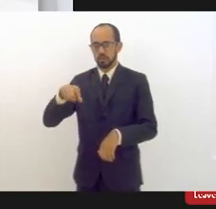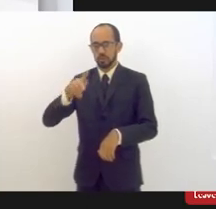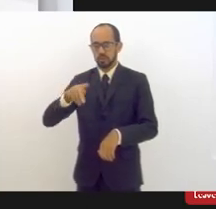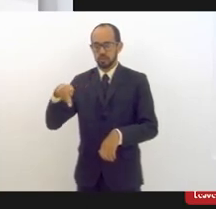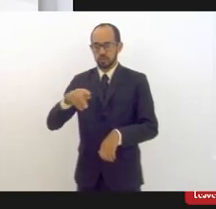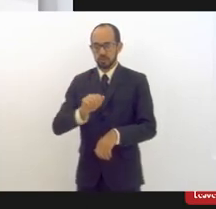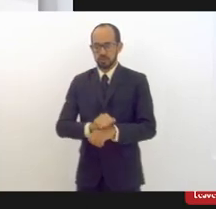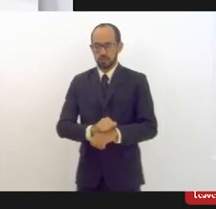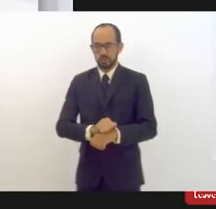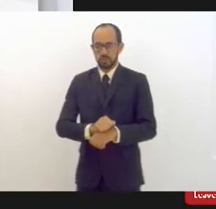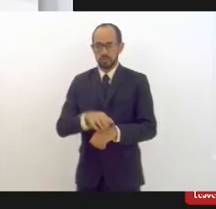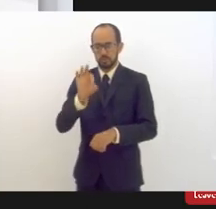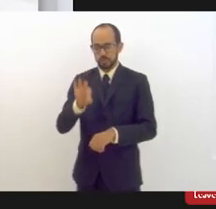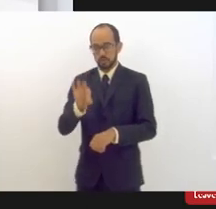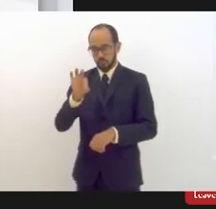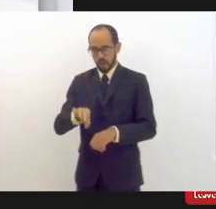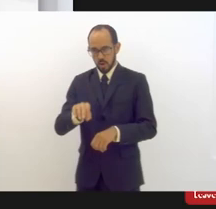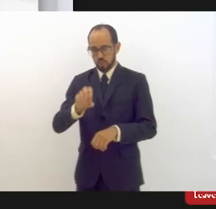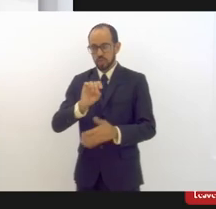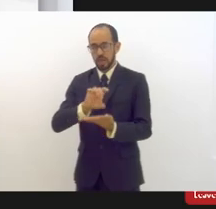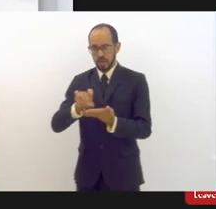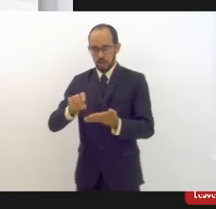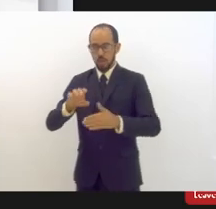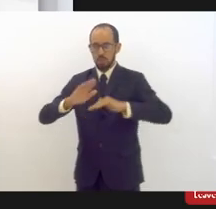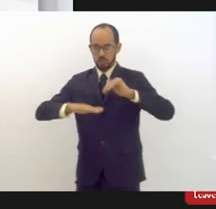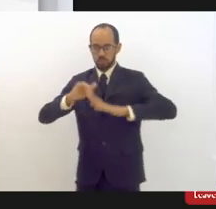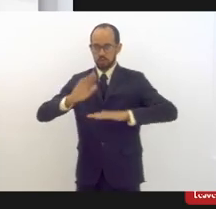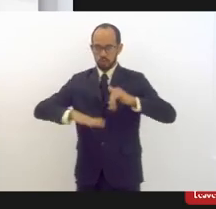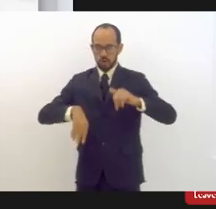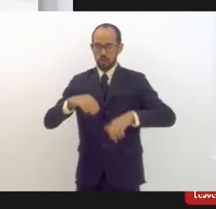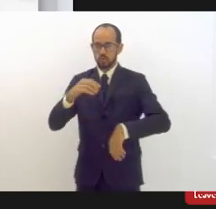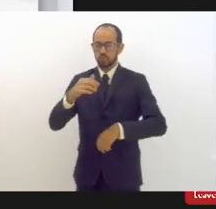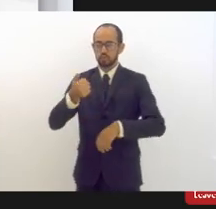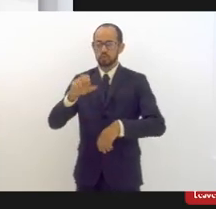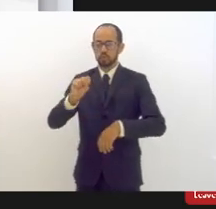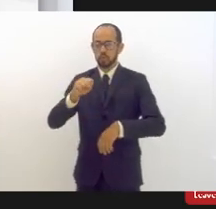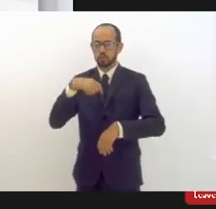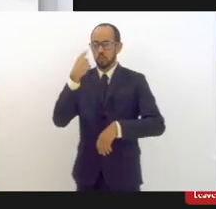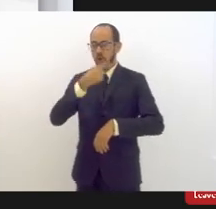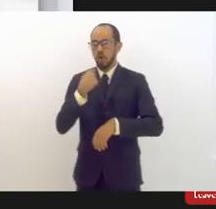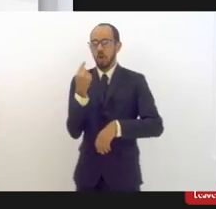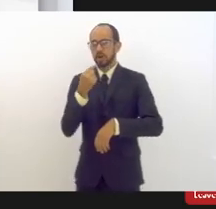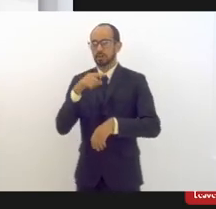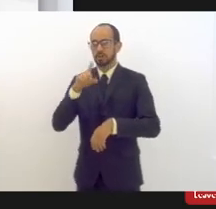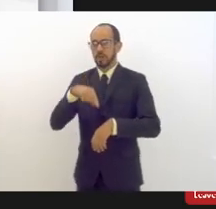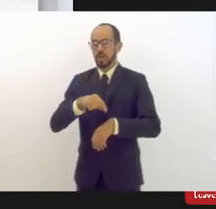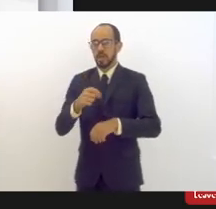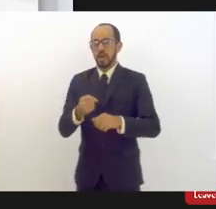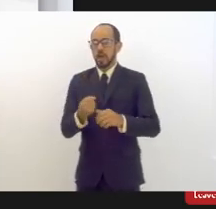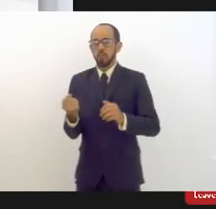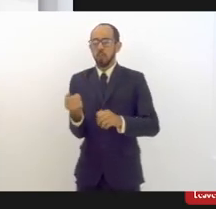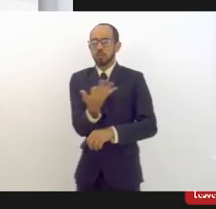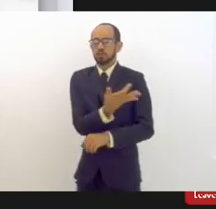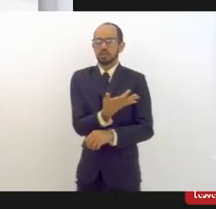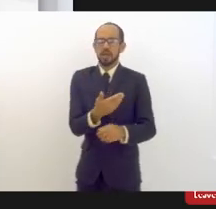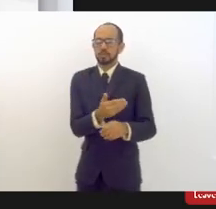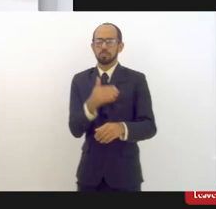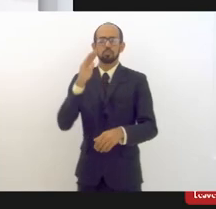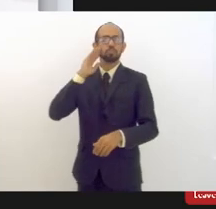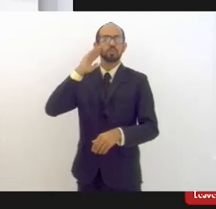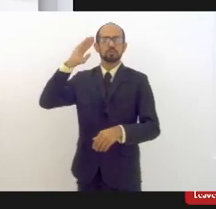ali correspondentes a cada cargo. 8 horas é o nosso volume mais expressivo, com